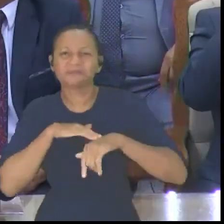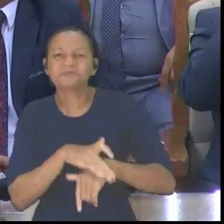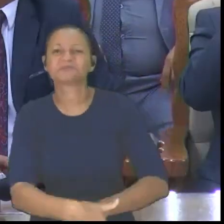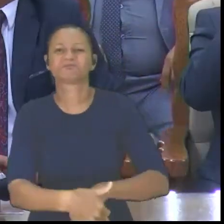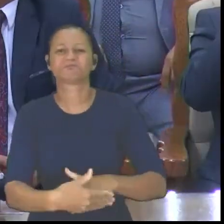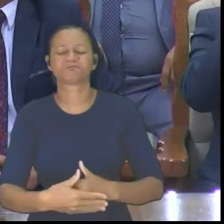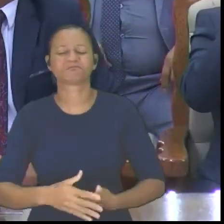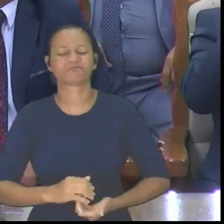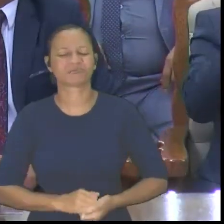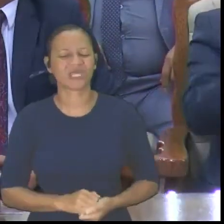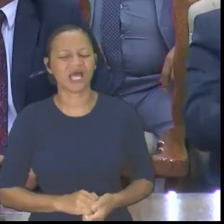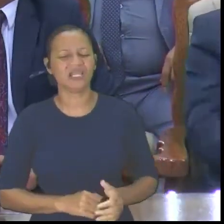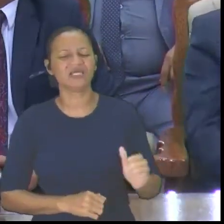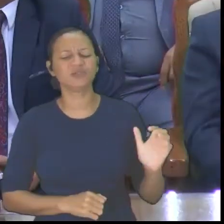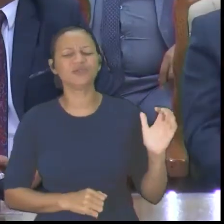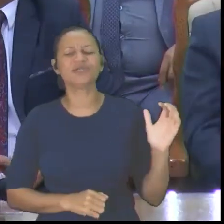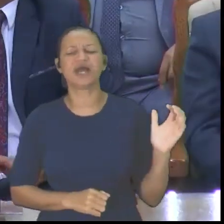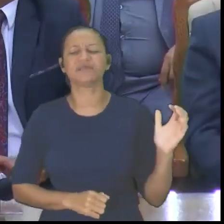noite.